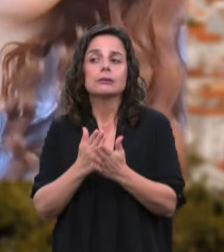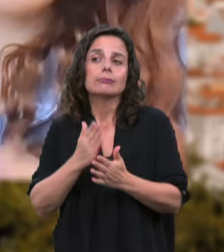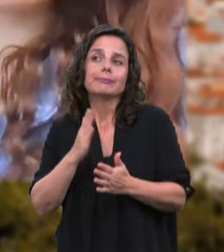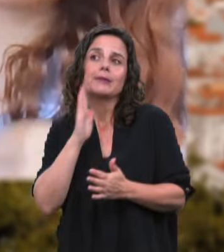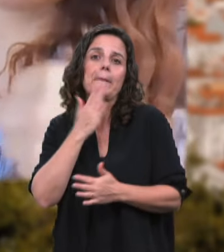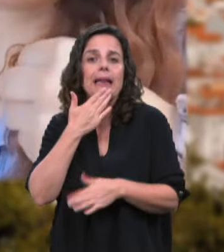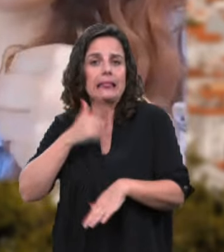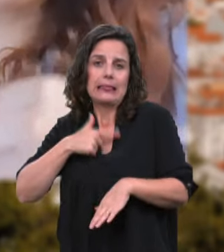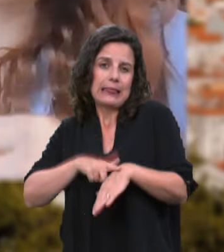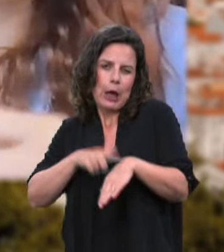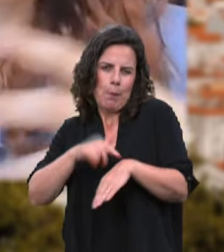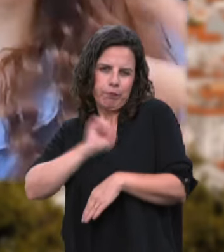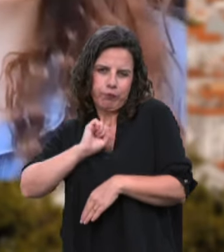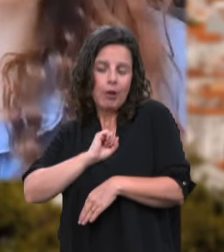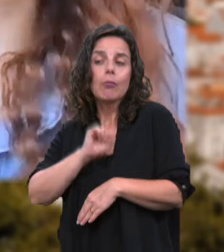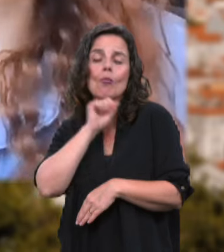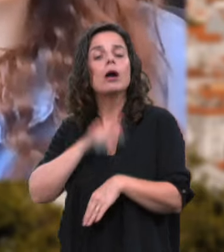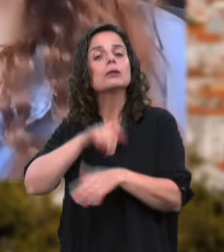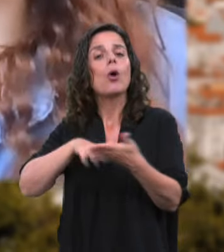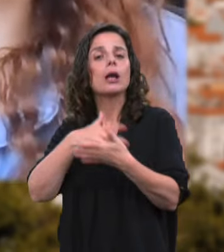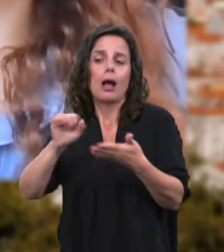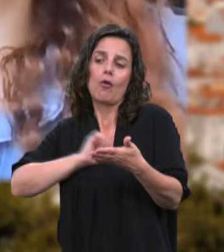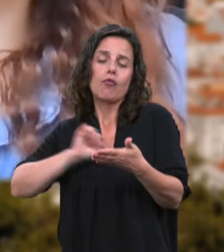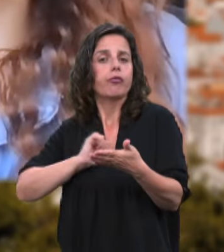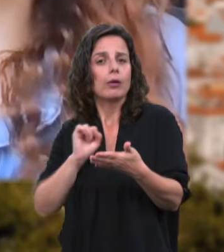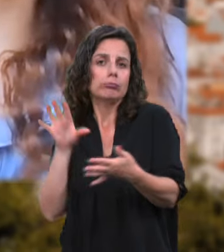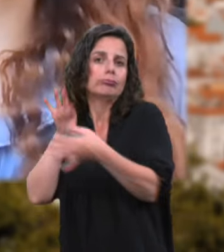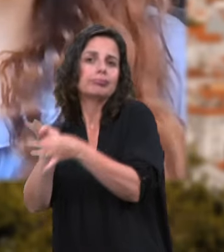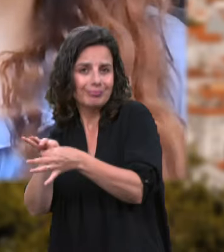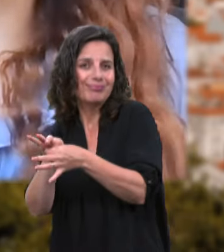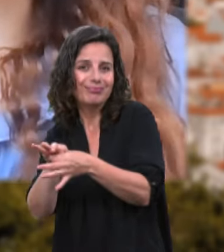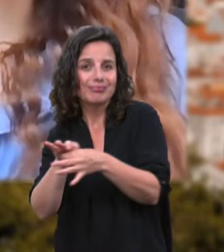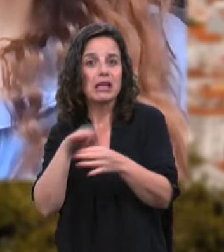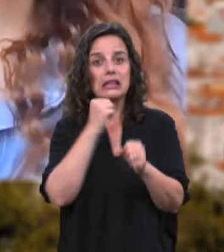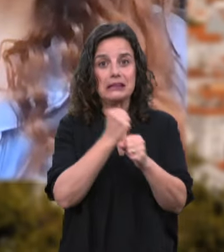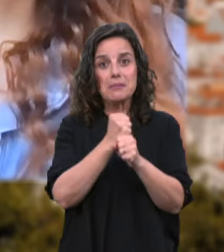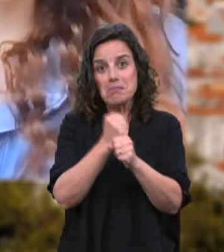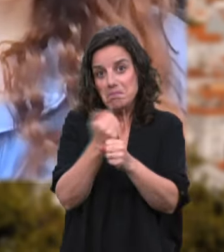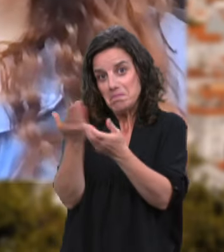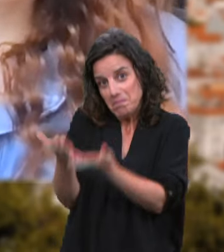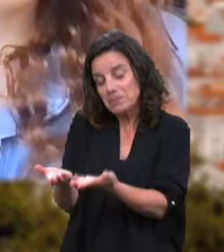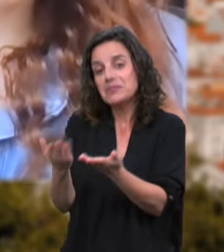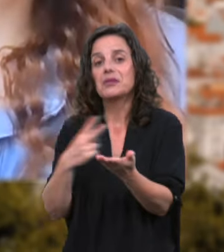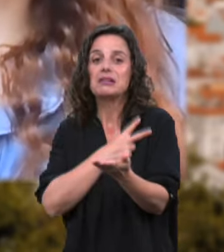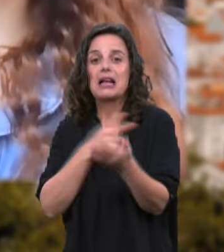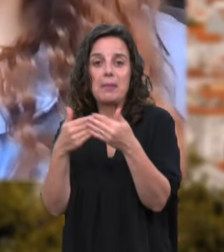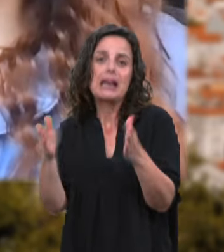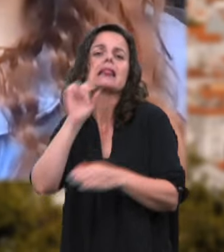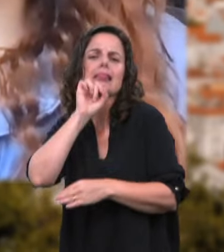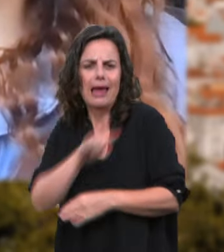quando eu conseguisse. Eu posso fazer os meus próprios horários trabalhando na Universidade Aberta e, além disso,